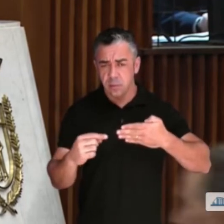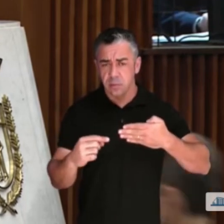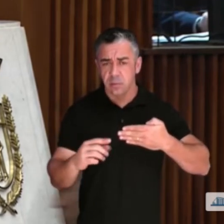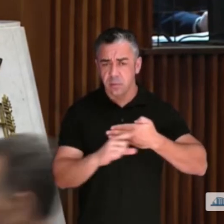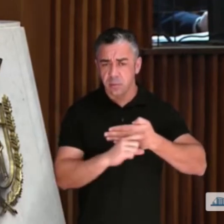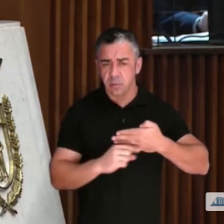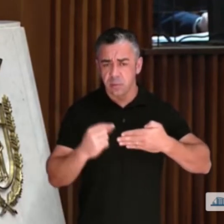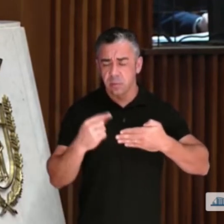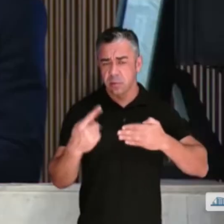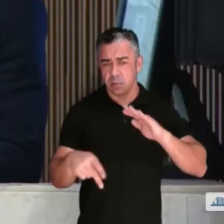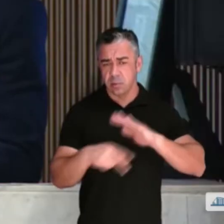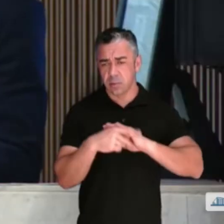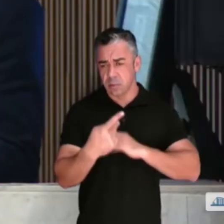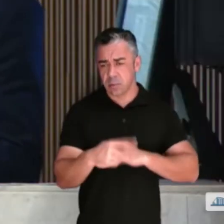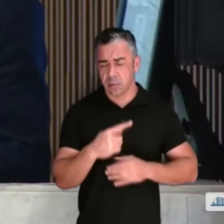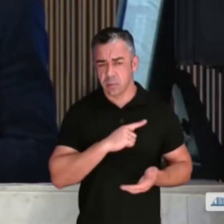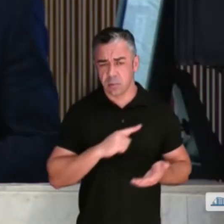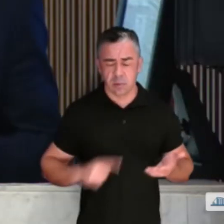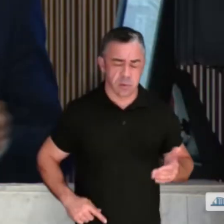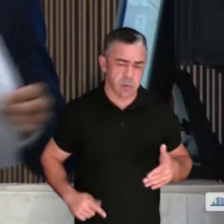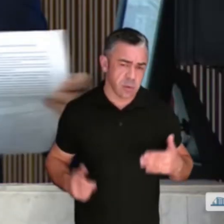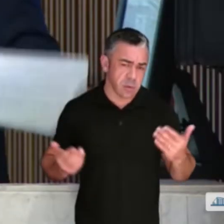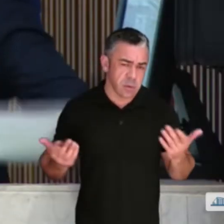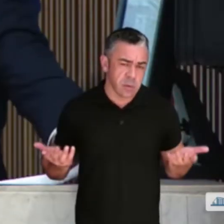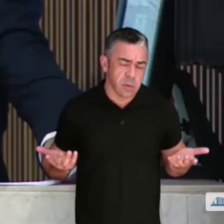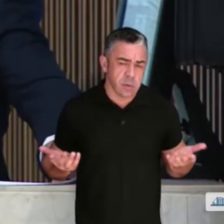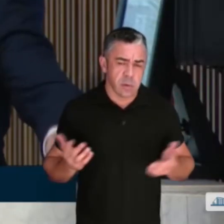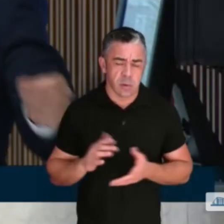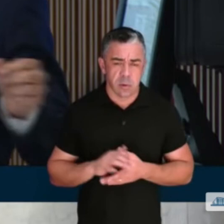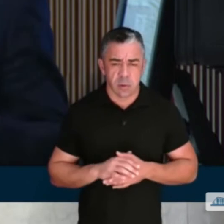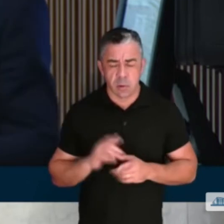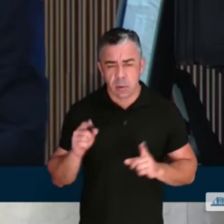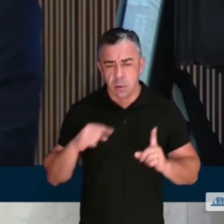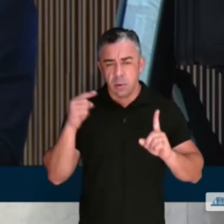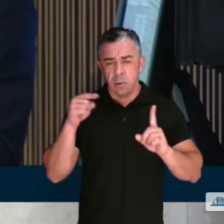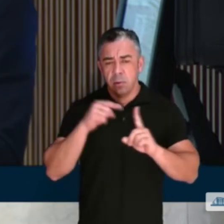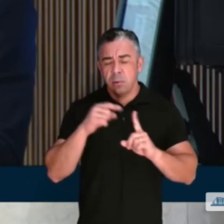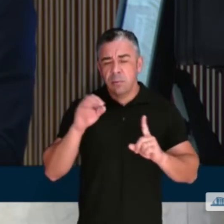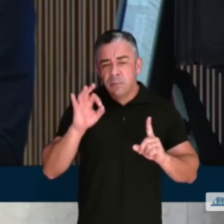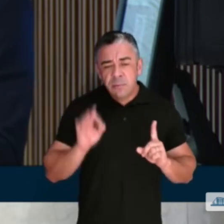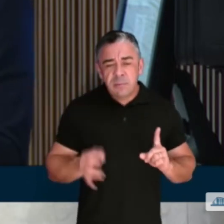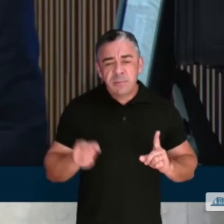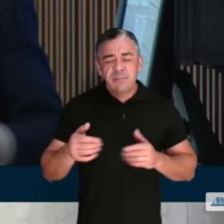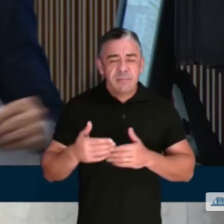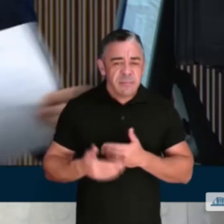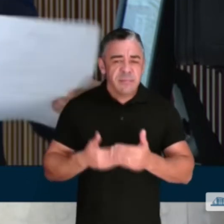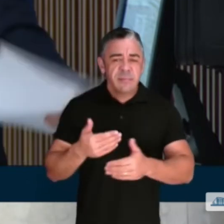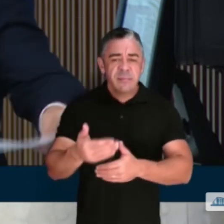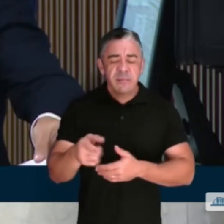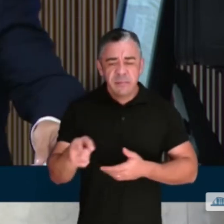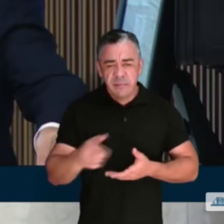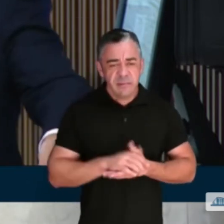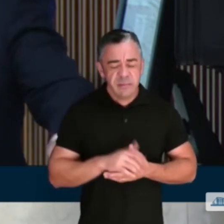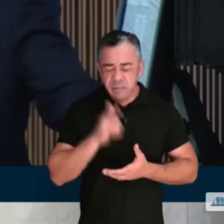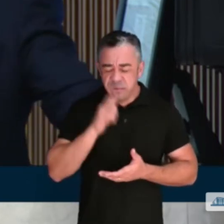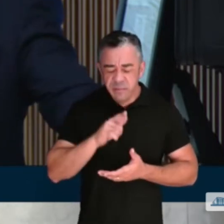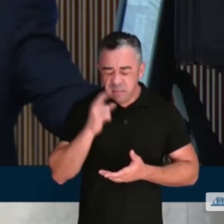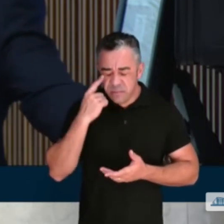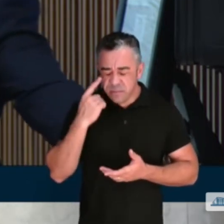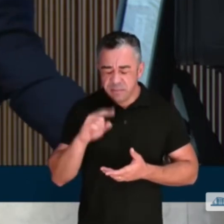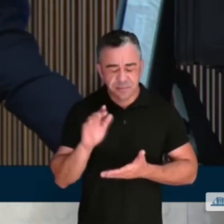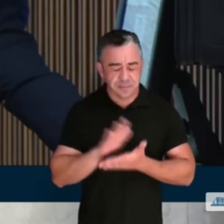governo? Qual que é a finalidade exata desse processo? Eu não consigo